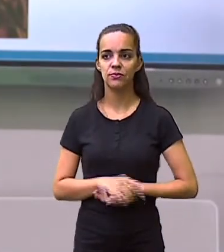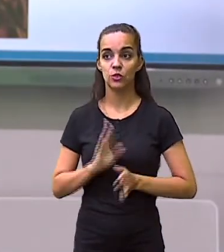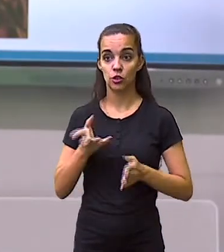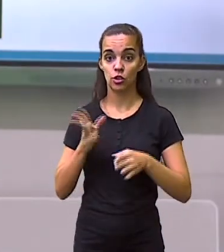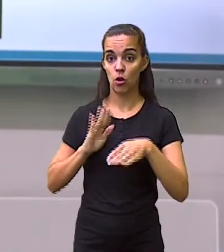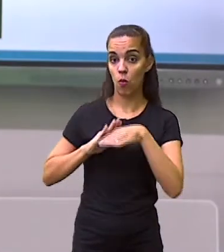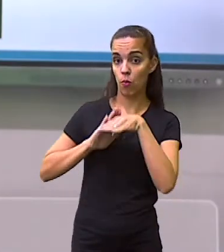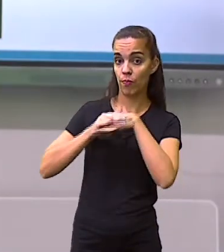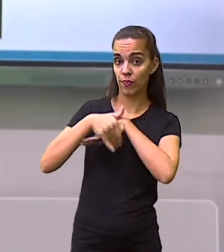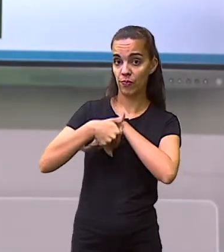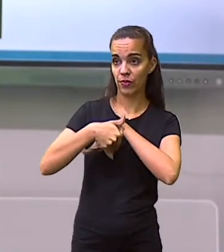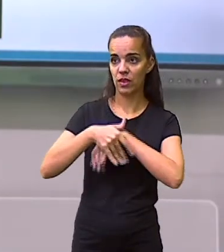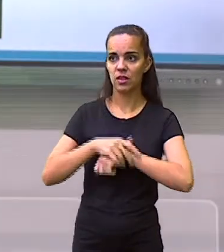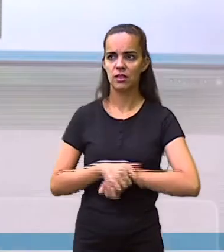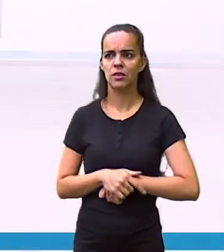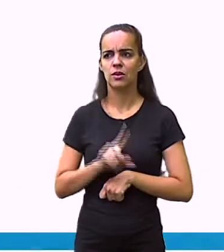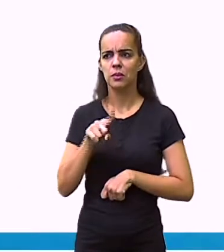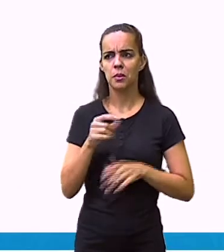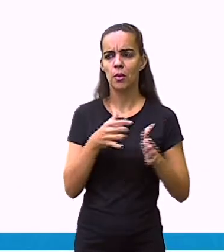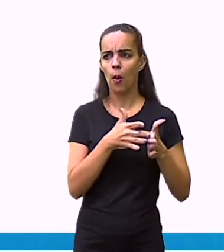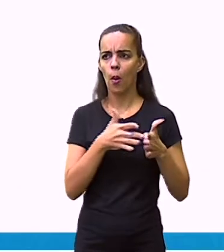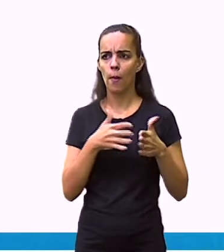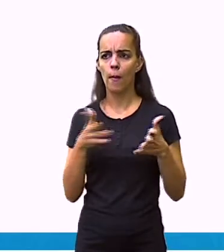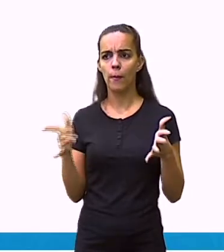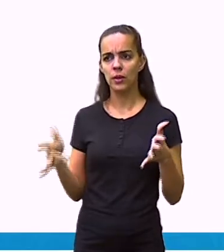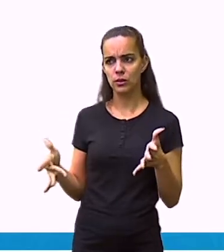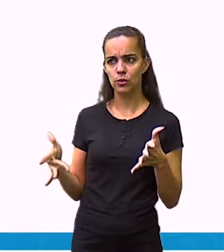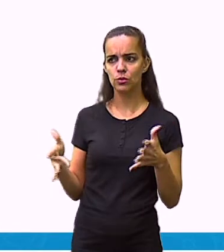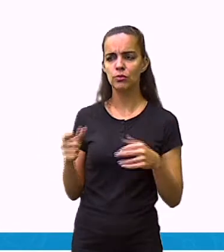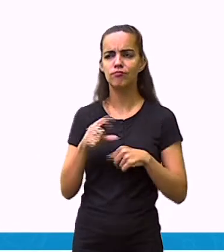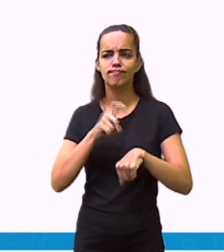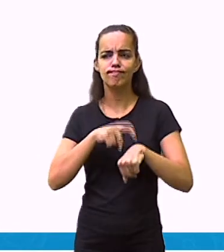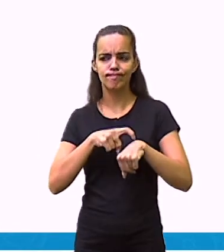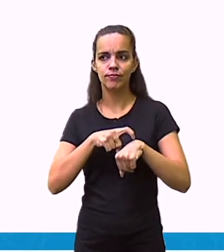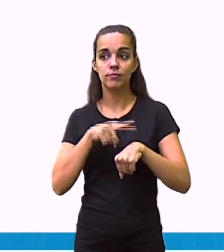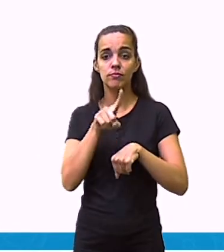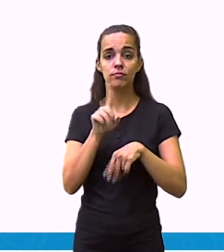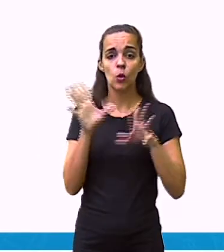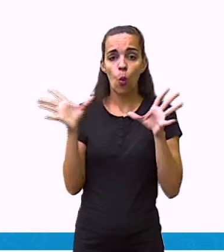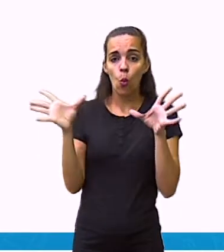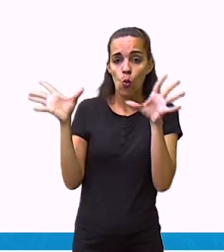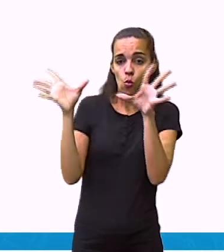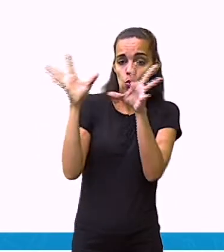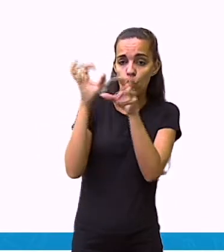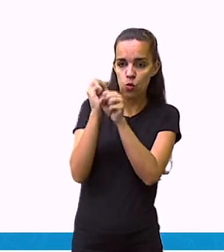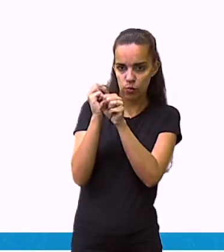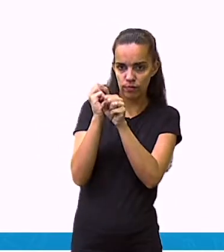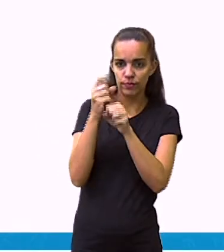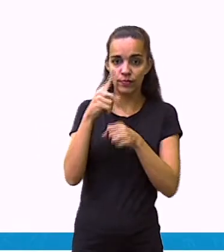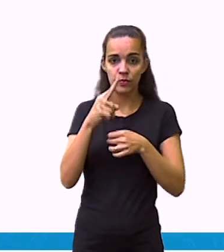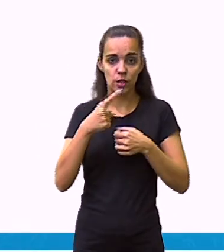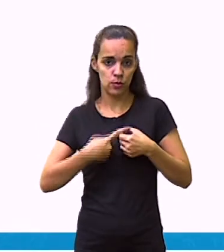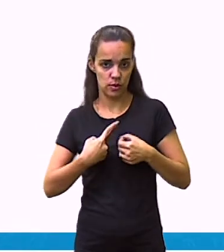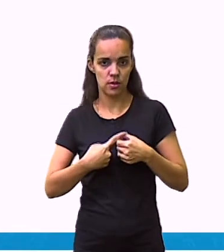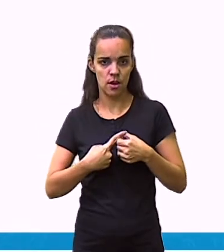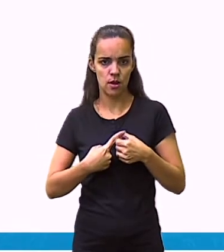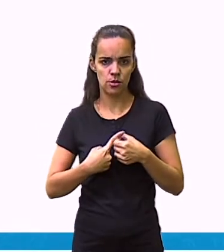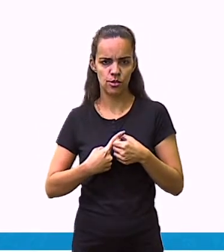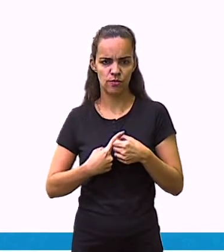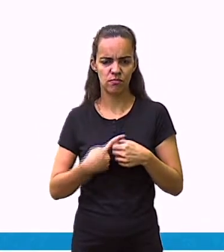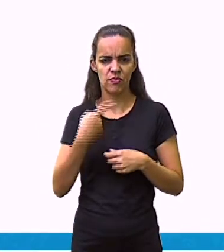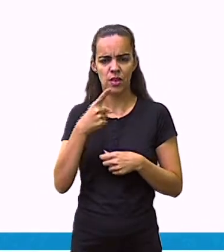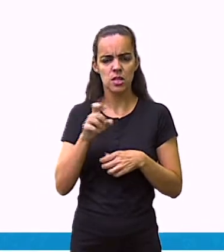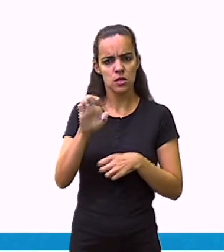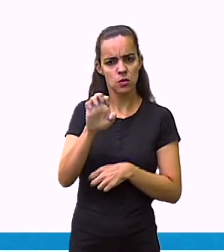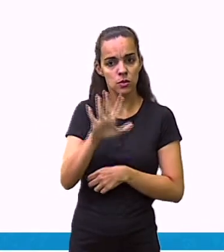a noite corresponde ao período de tempo que fica escura a sua